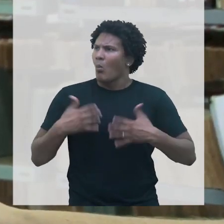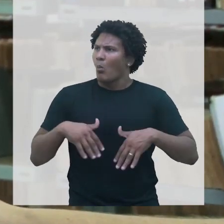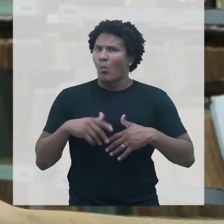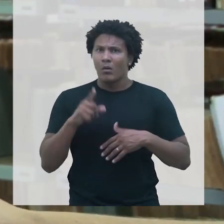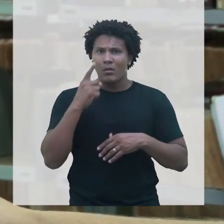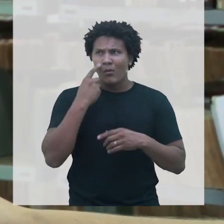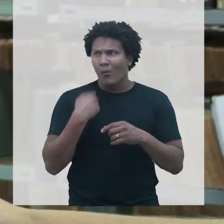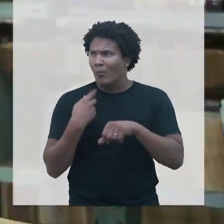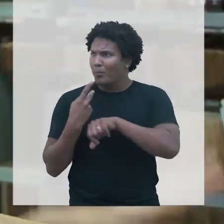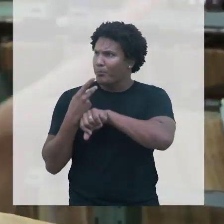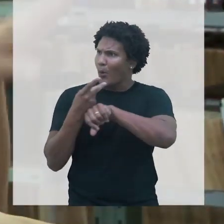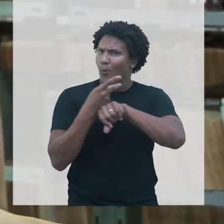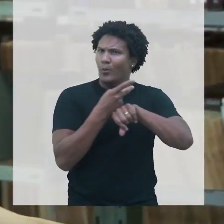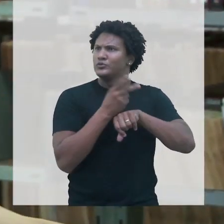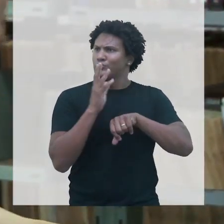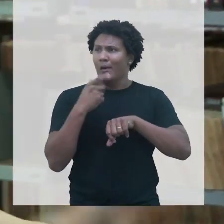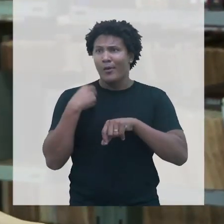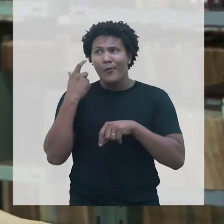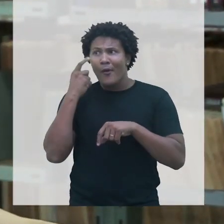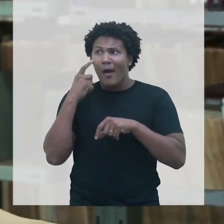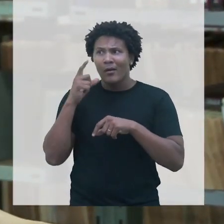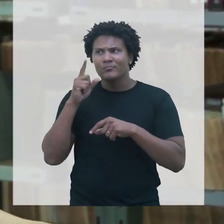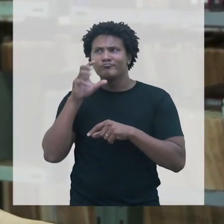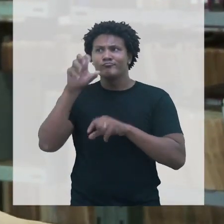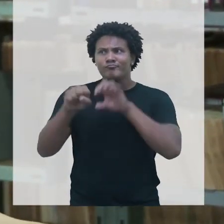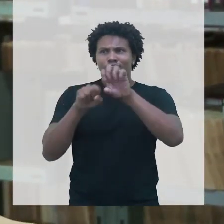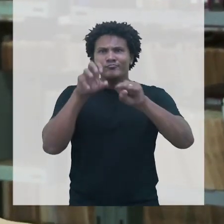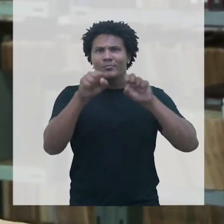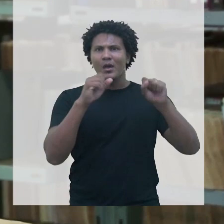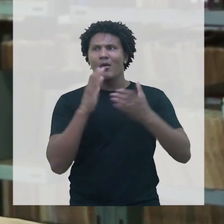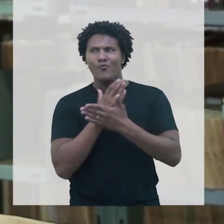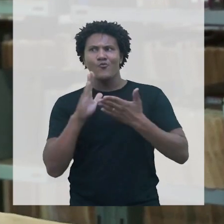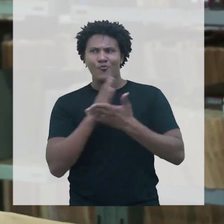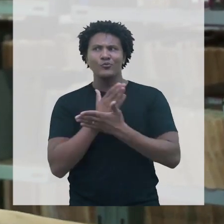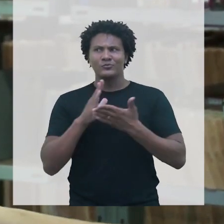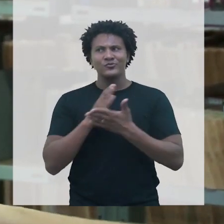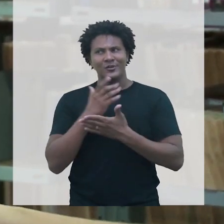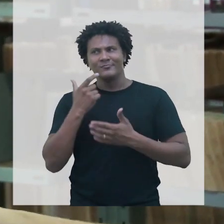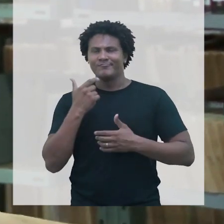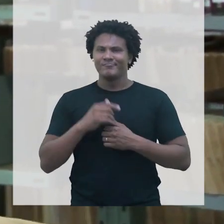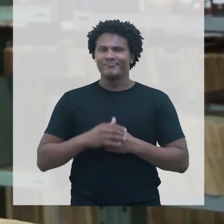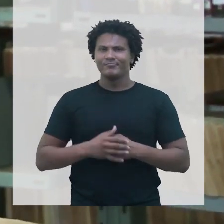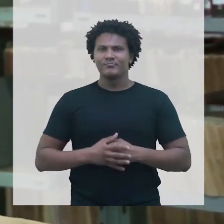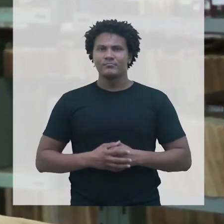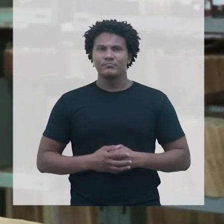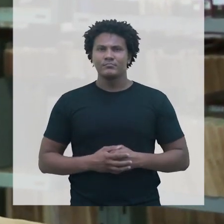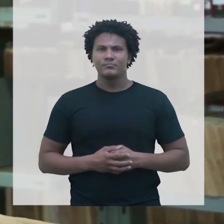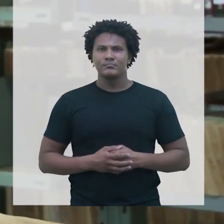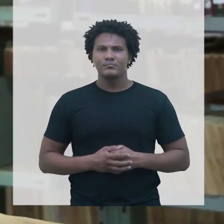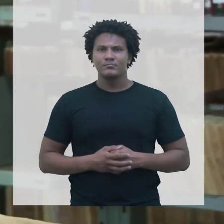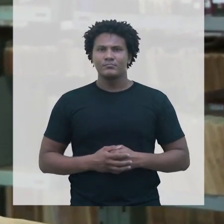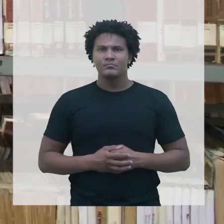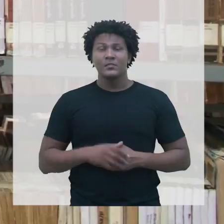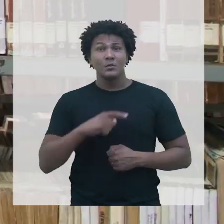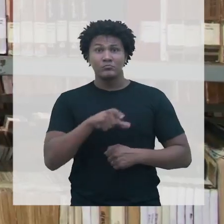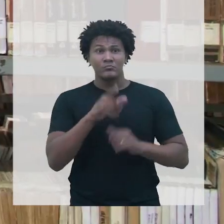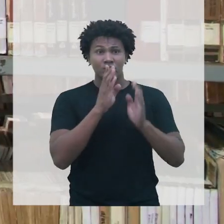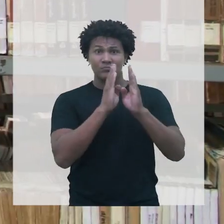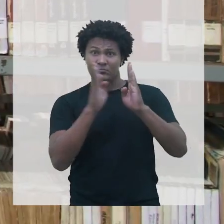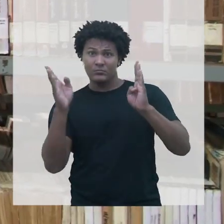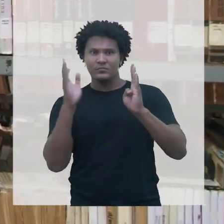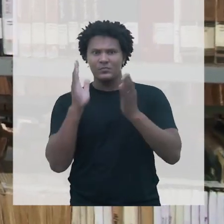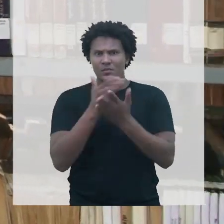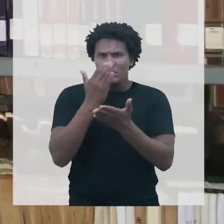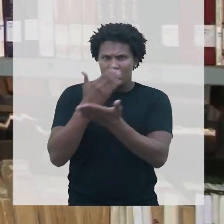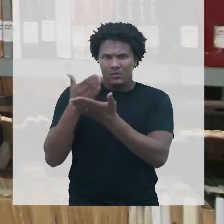fiquei admirada. Já rodei por aqui, já olhei uns livros também, já estava procurando alguns para poder pegar. Dos